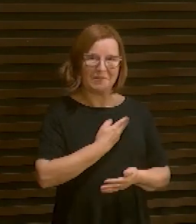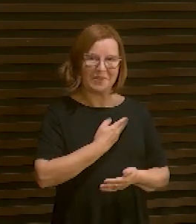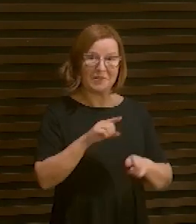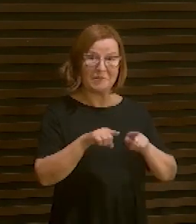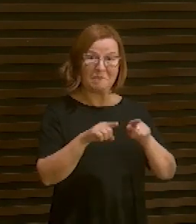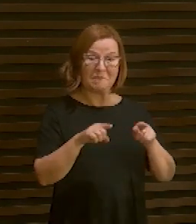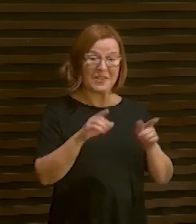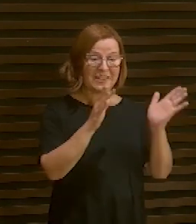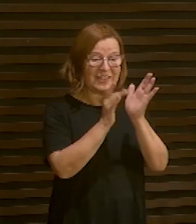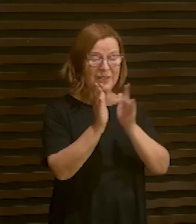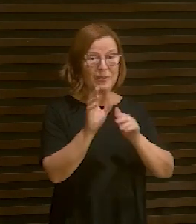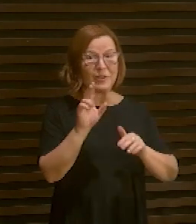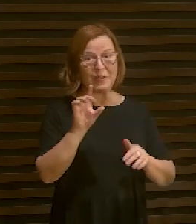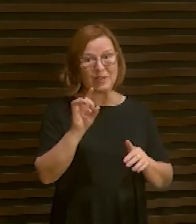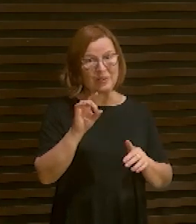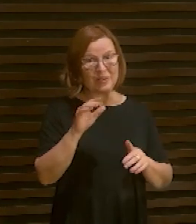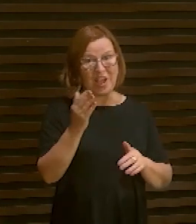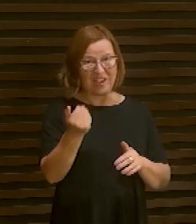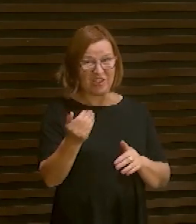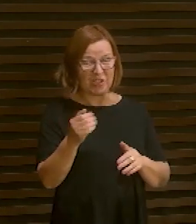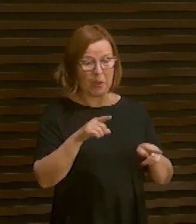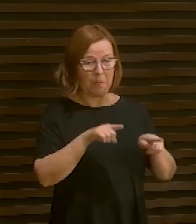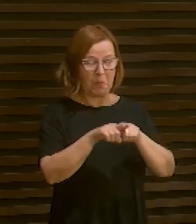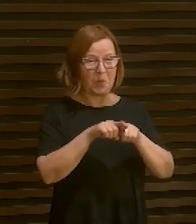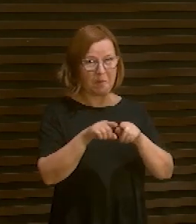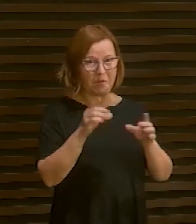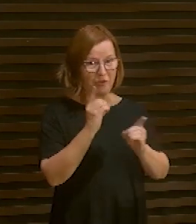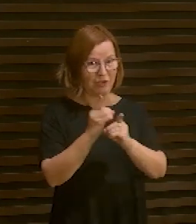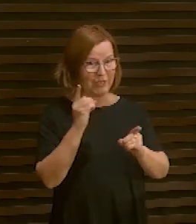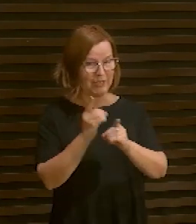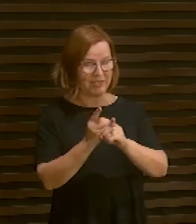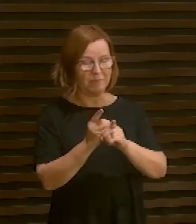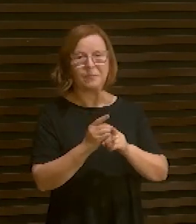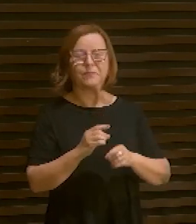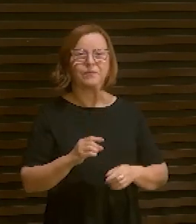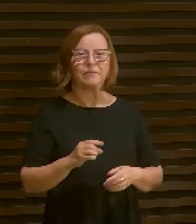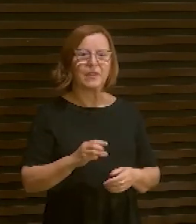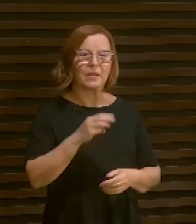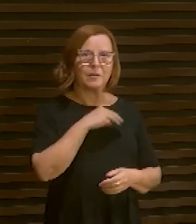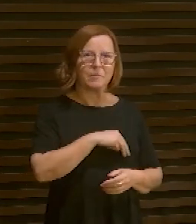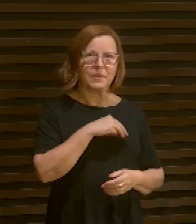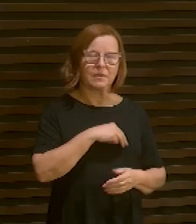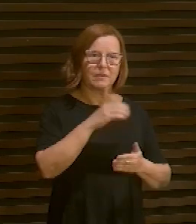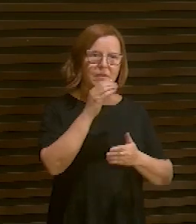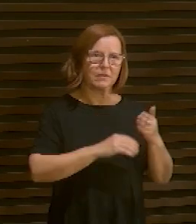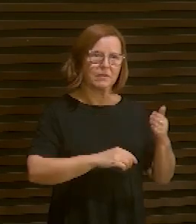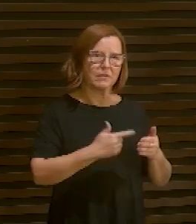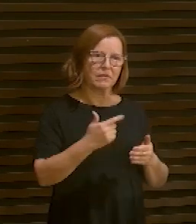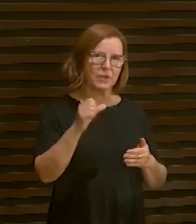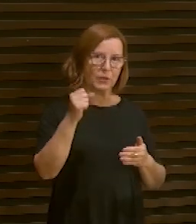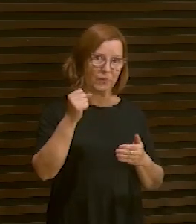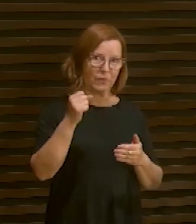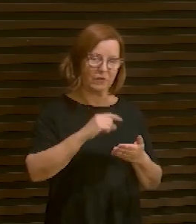só foi chamar de irmãos. Mateus capítulo 28, versículo 10. Ele